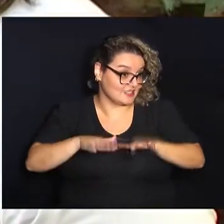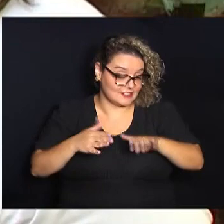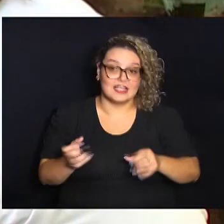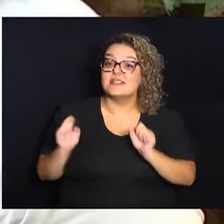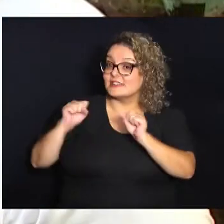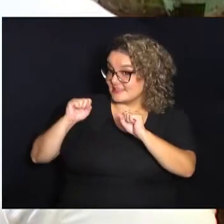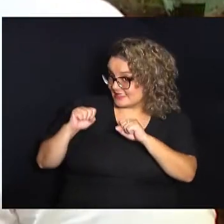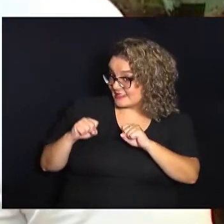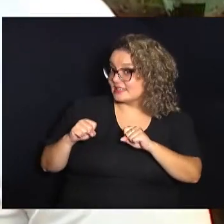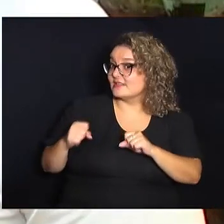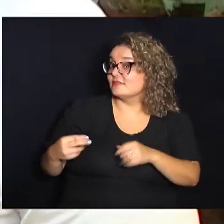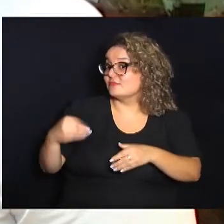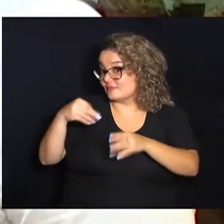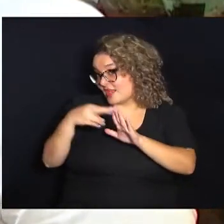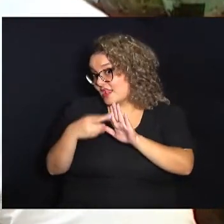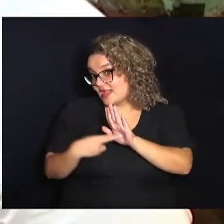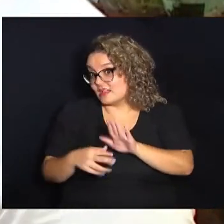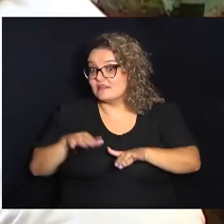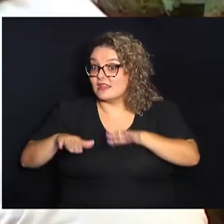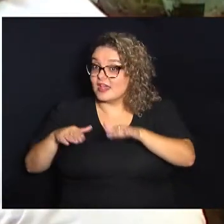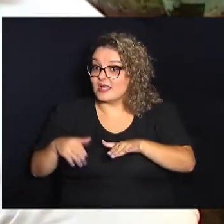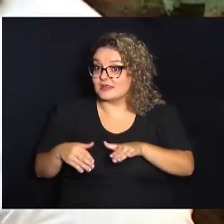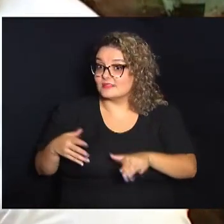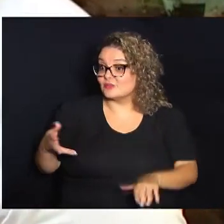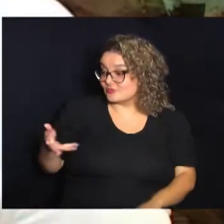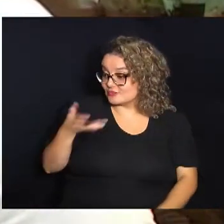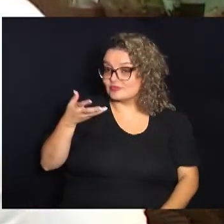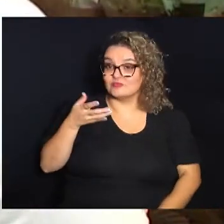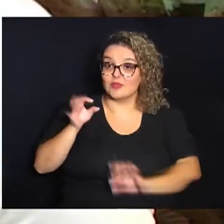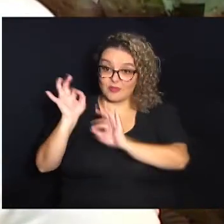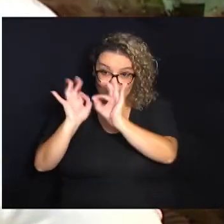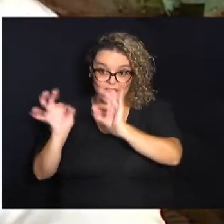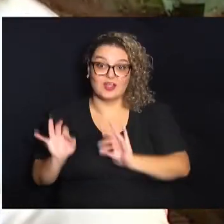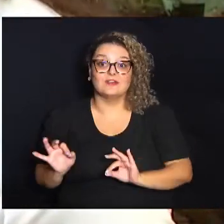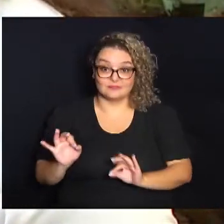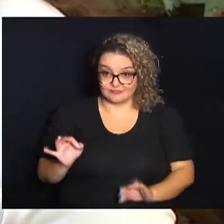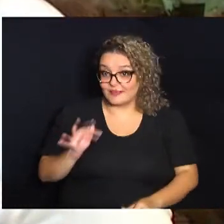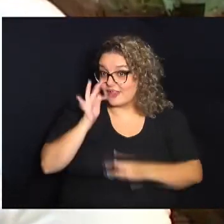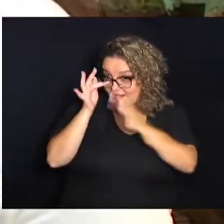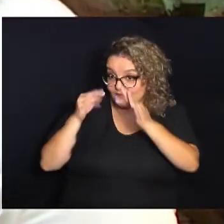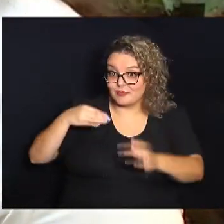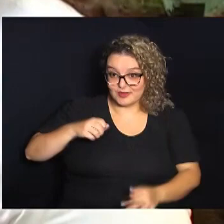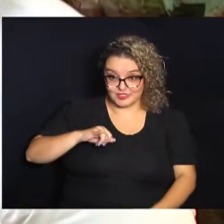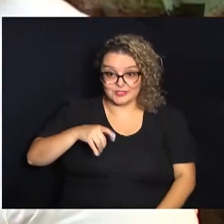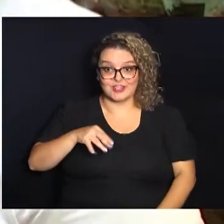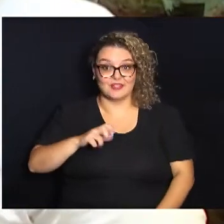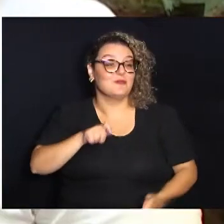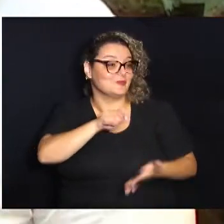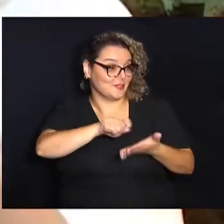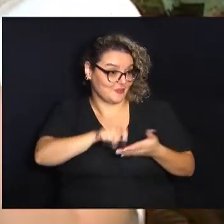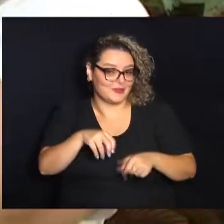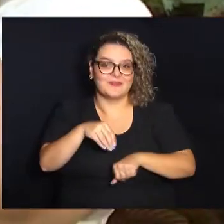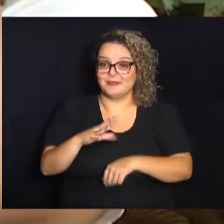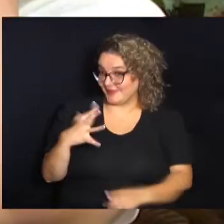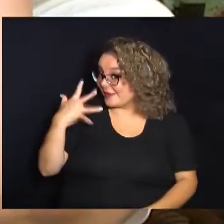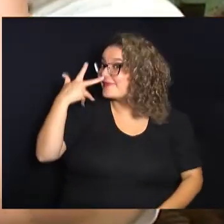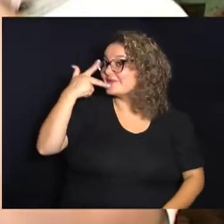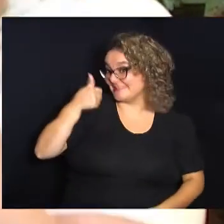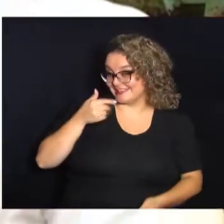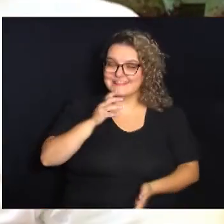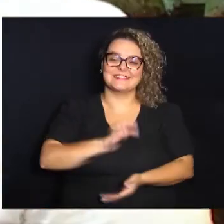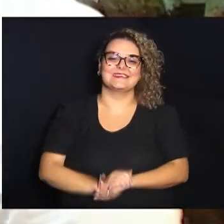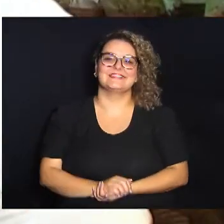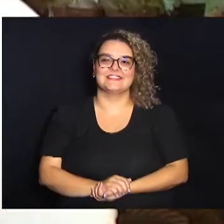pode colocar numa receita, talvez até num drink, enfeitar sim. com a flor do manjericão. Bom, já anotem essa dica, Vai né? ficar bem bonito. E